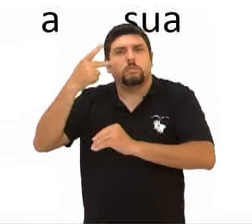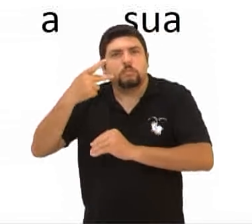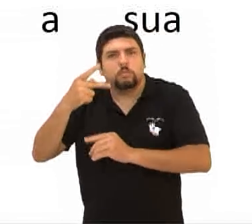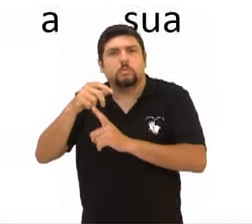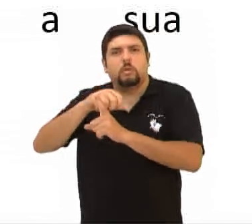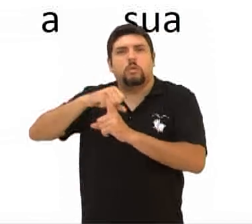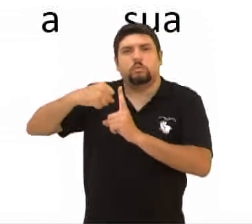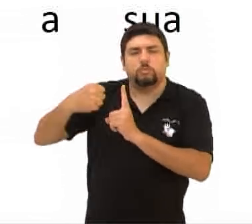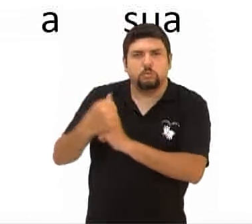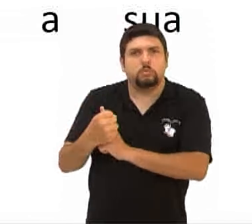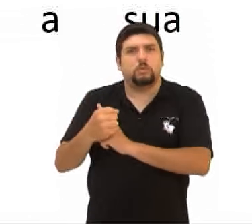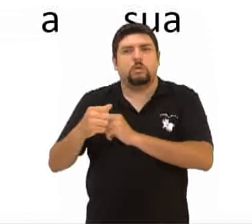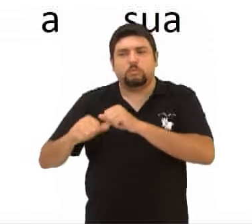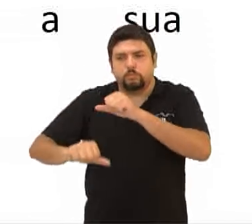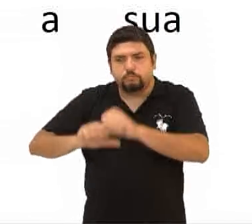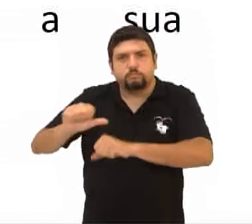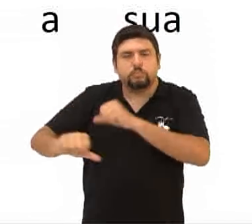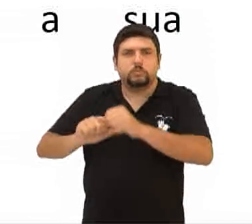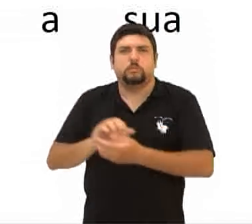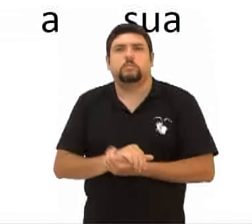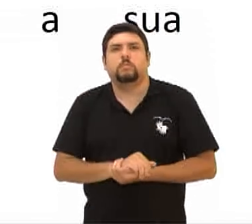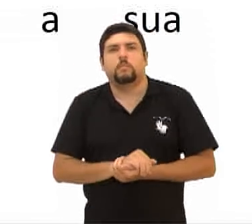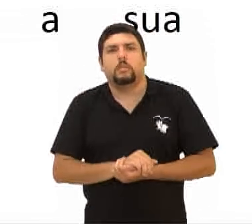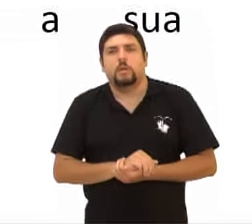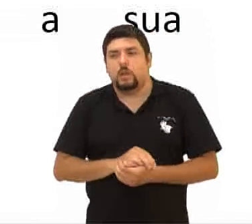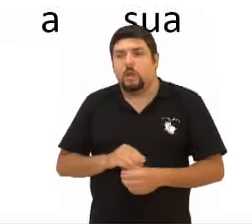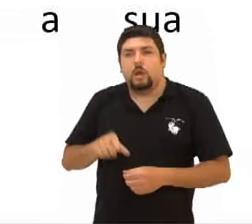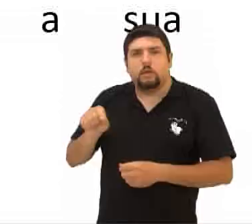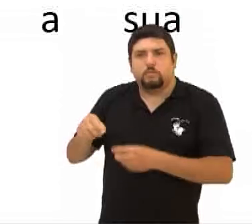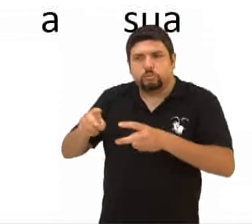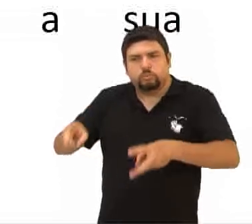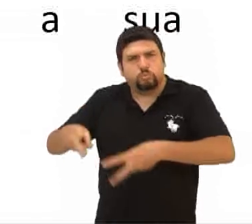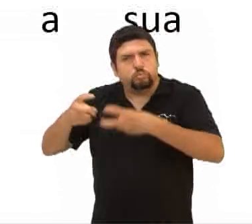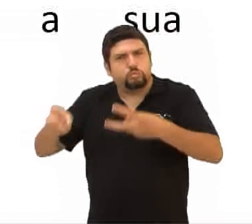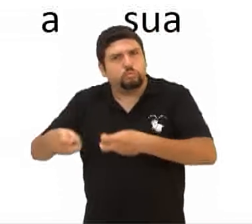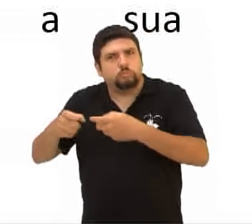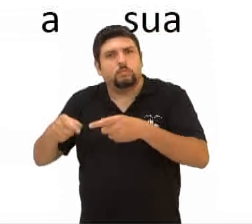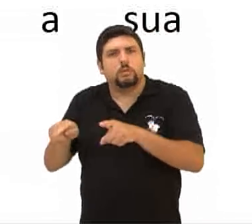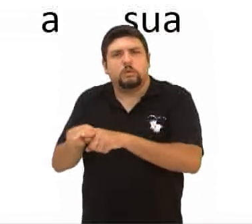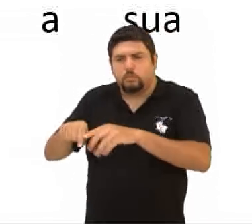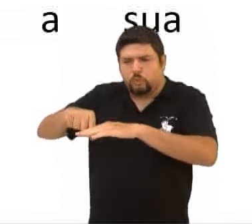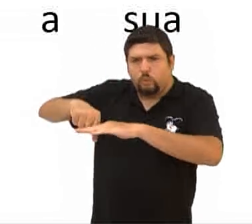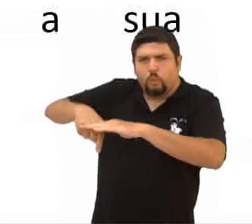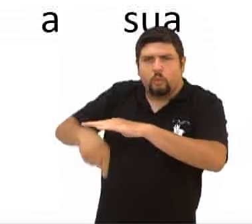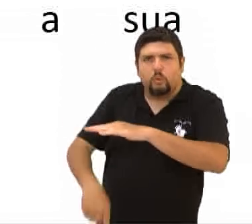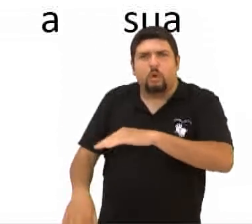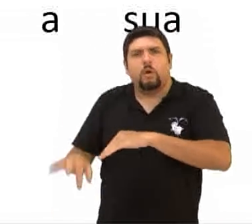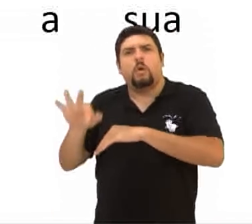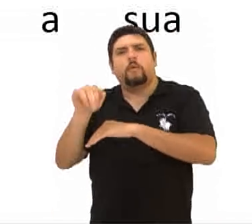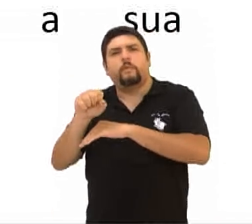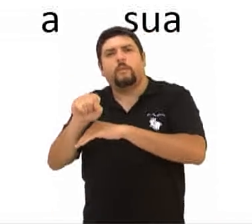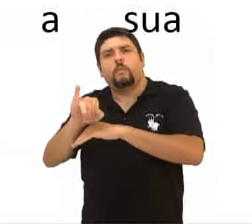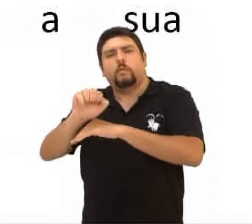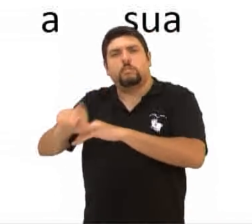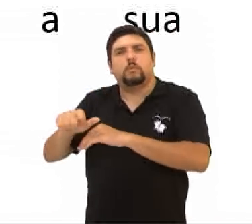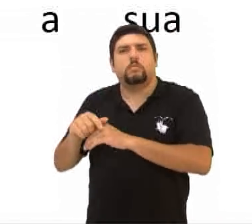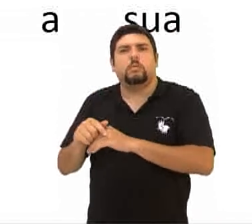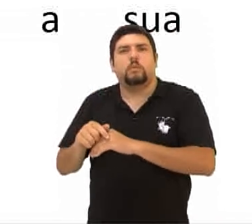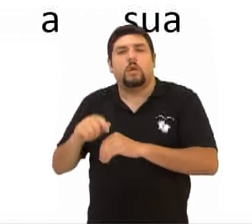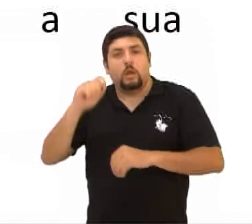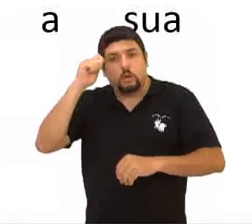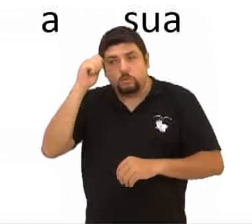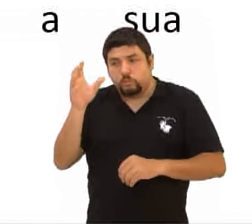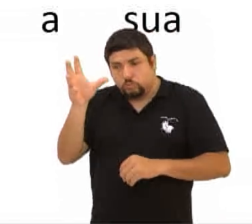todo. Então, o consumo das matérias-primas e os combustíveis fósseis aumentou, né, a busca por isso, e o continente